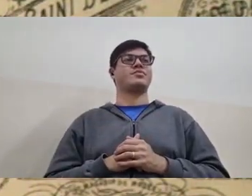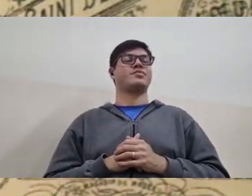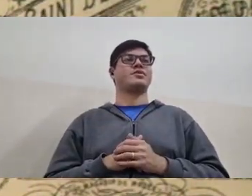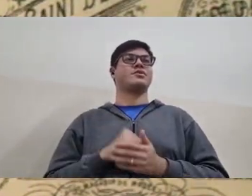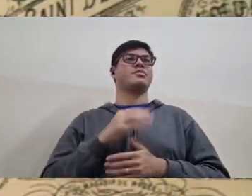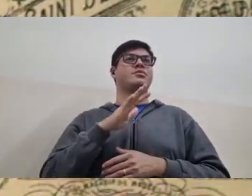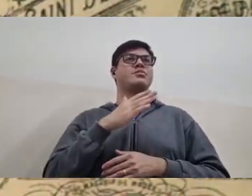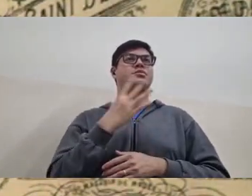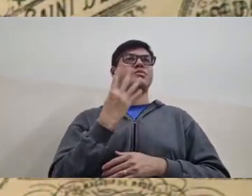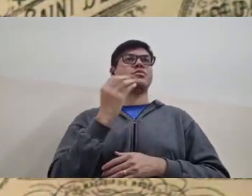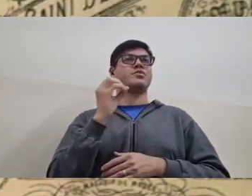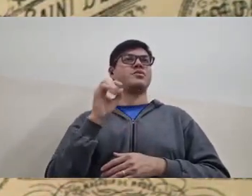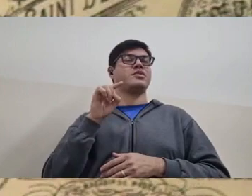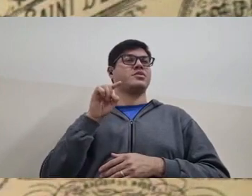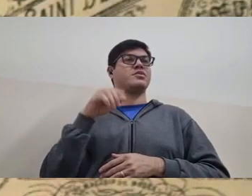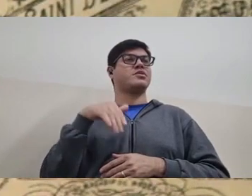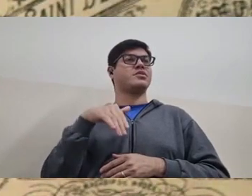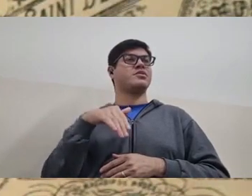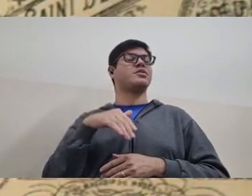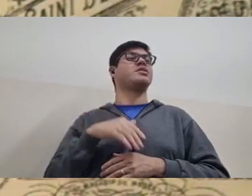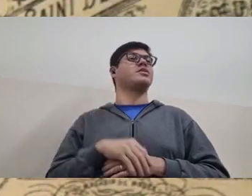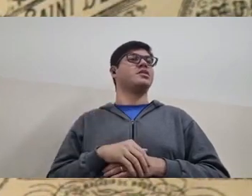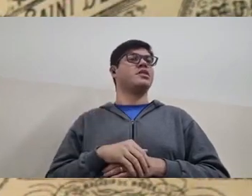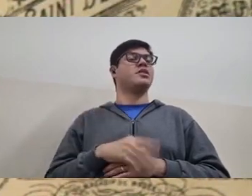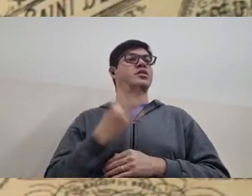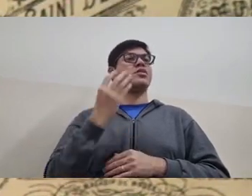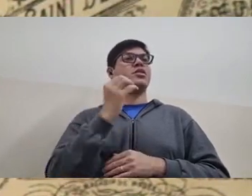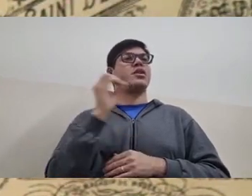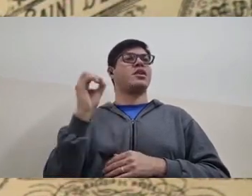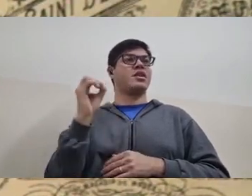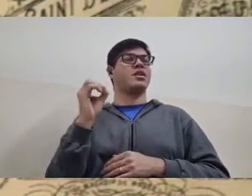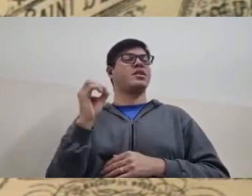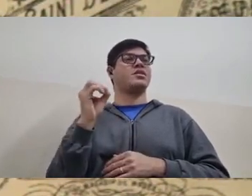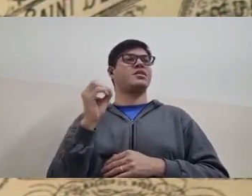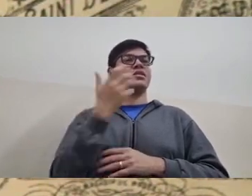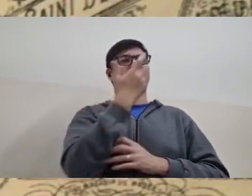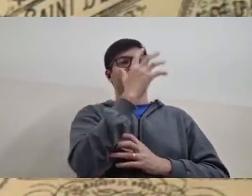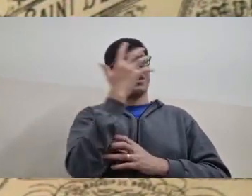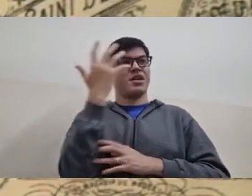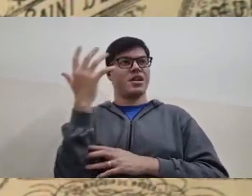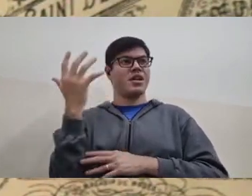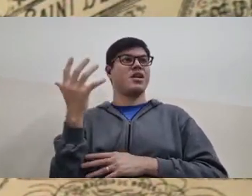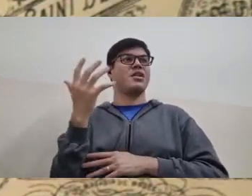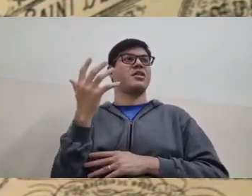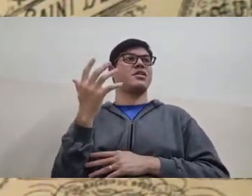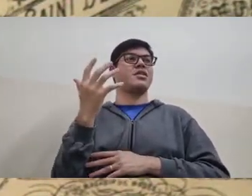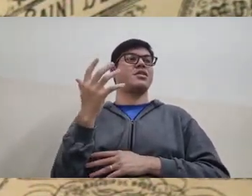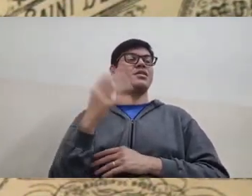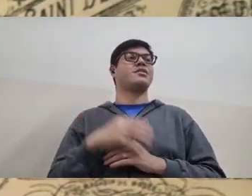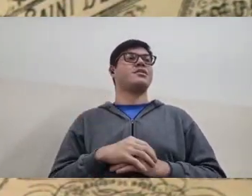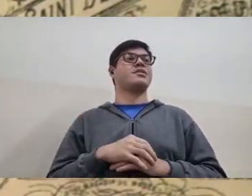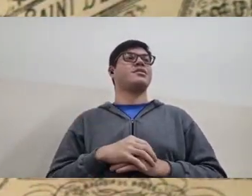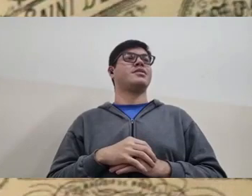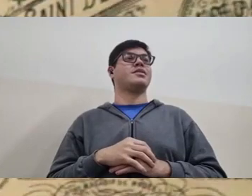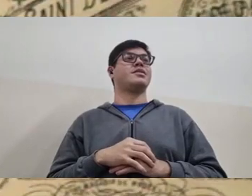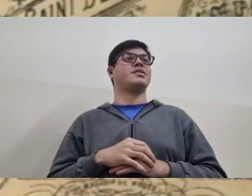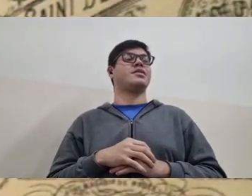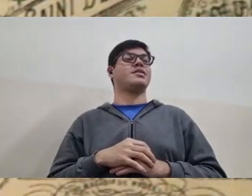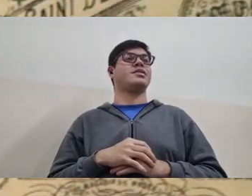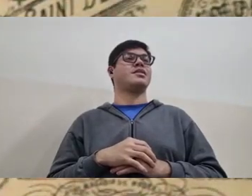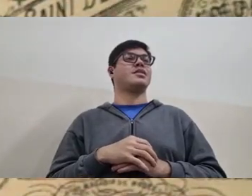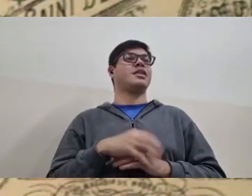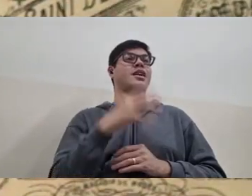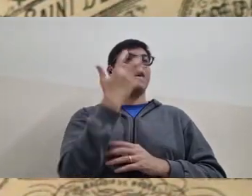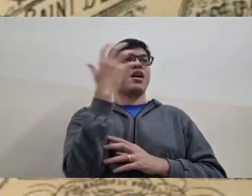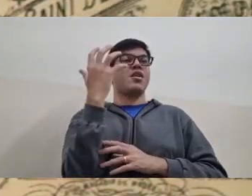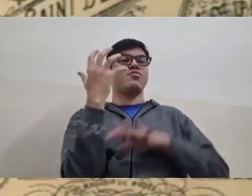de 40 espécies diferentes, algumas que elas são atraídas só, mas que não funcionam como alimento, e diversas